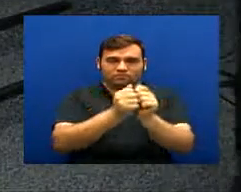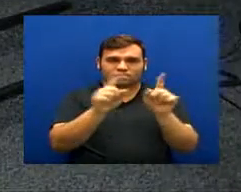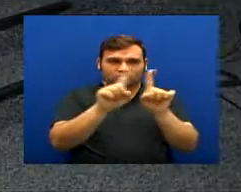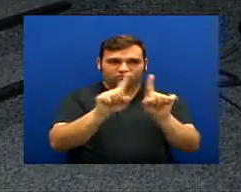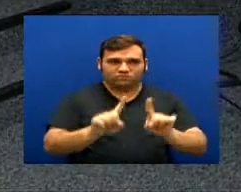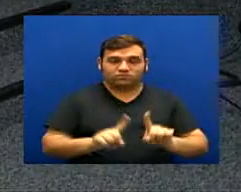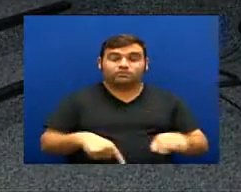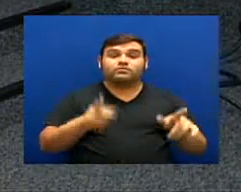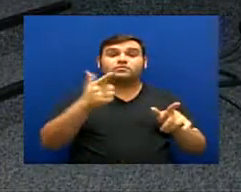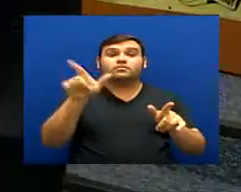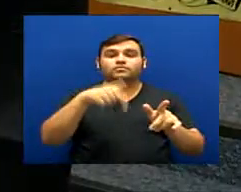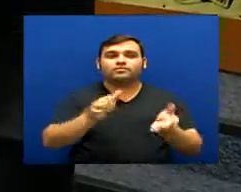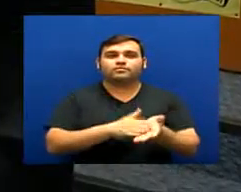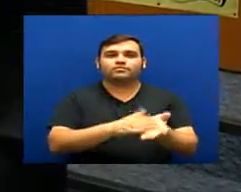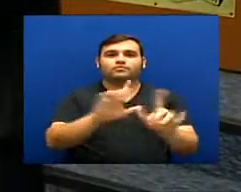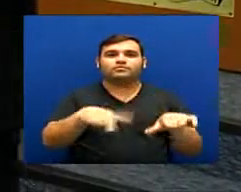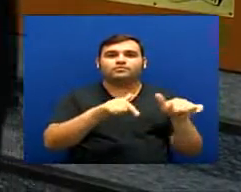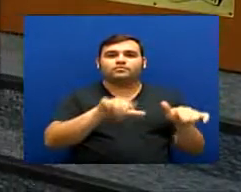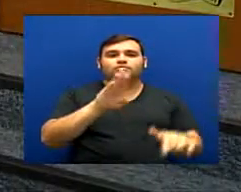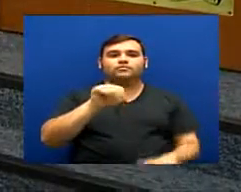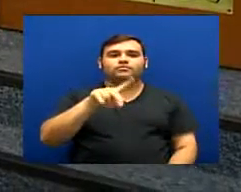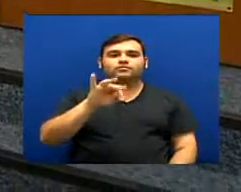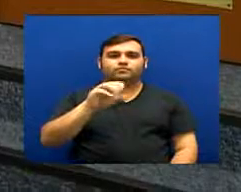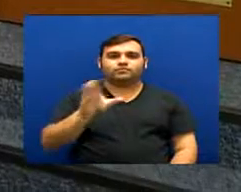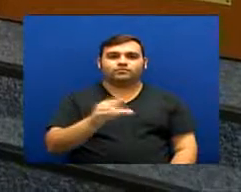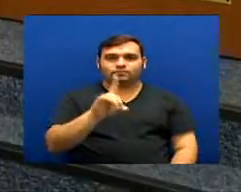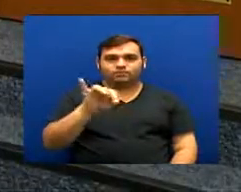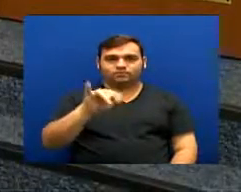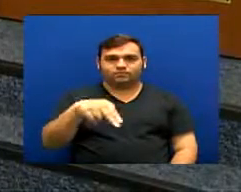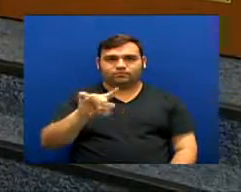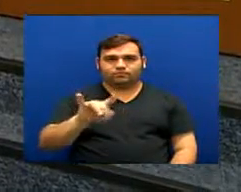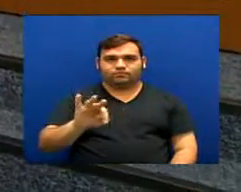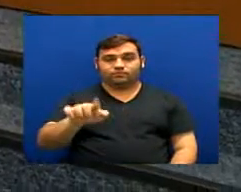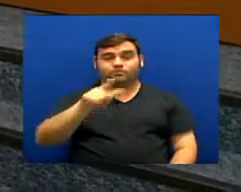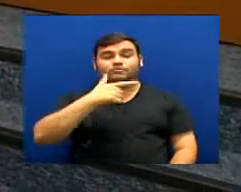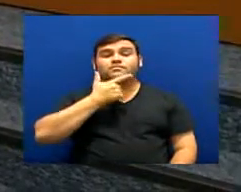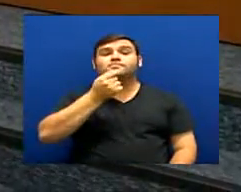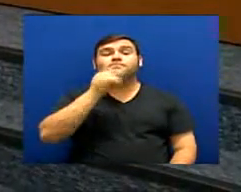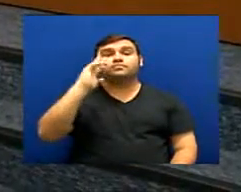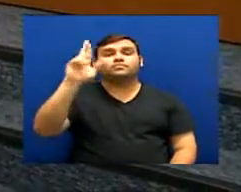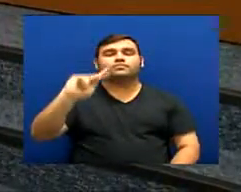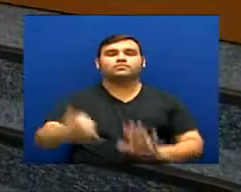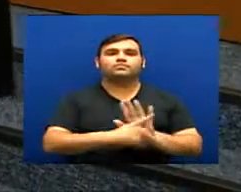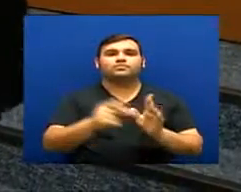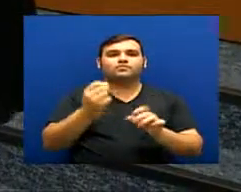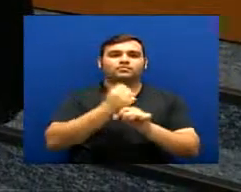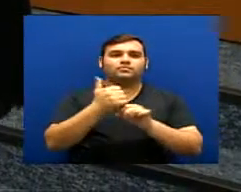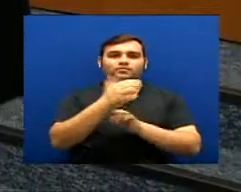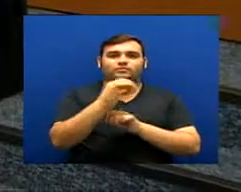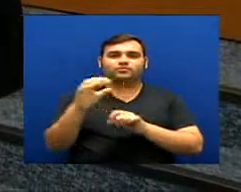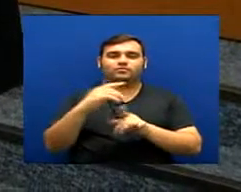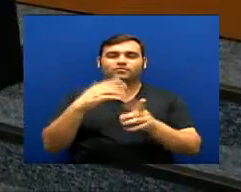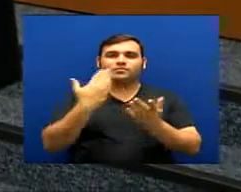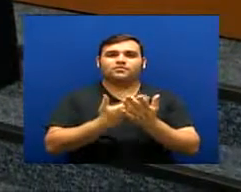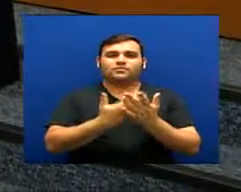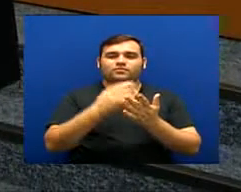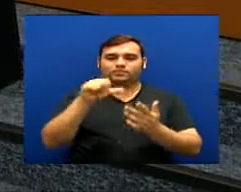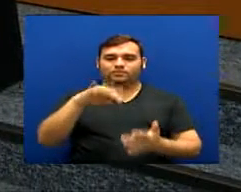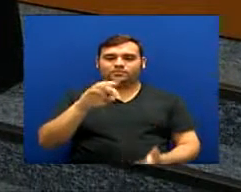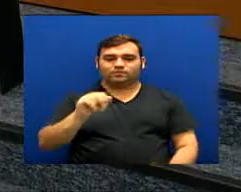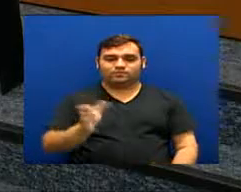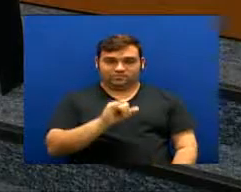Assinam estes votos este autor e também o presidente desta casa, engenheiro José Francisco